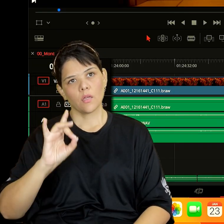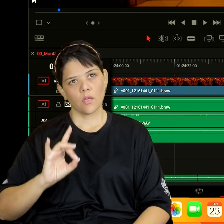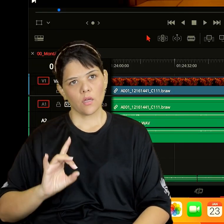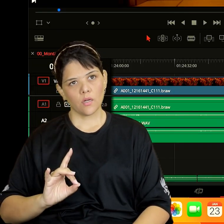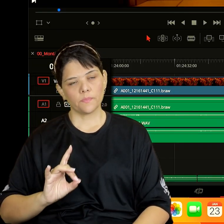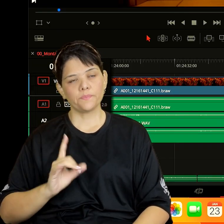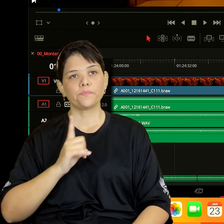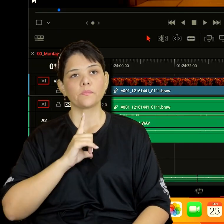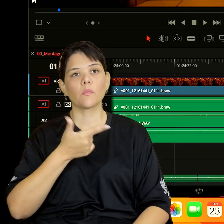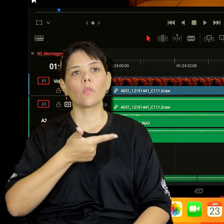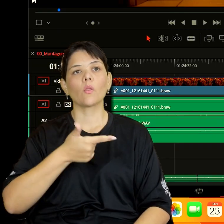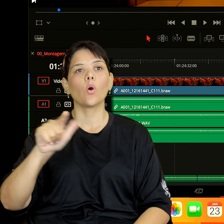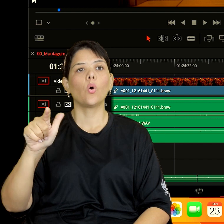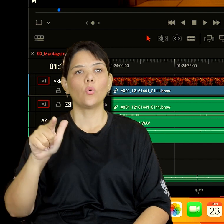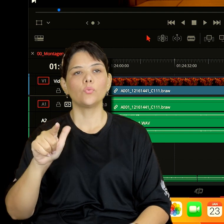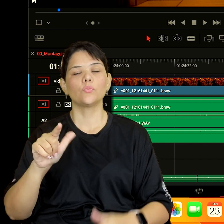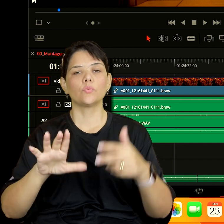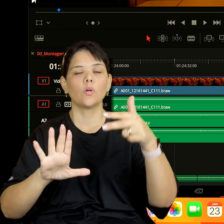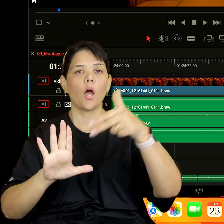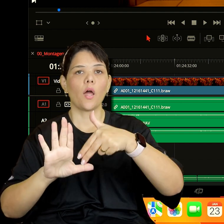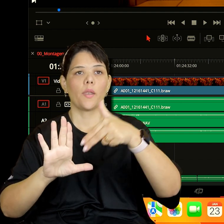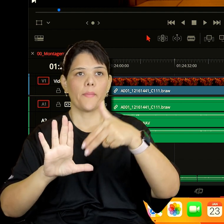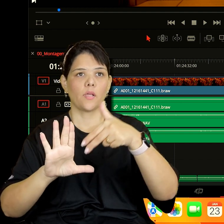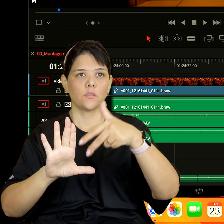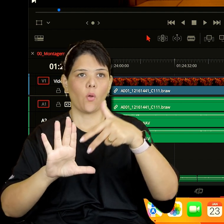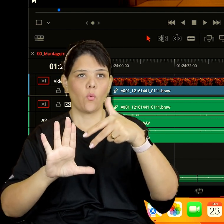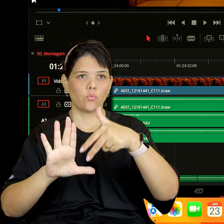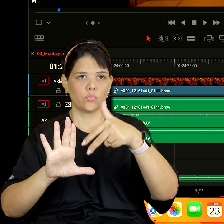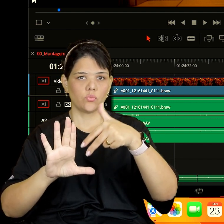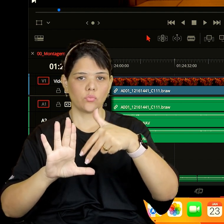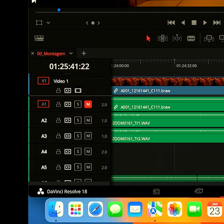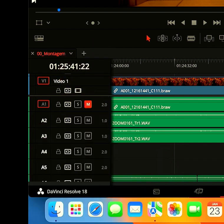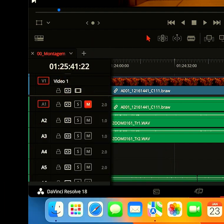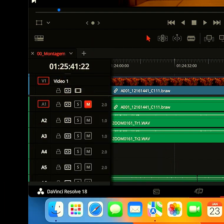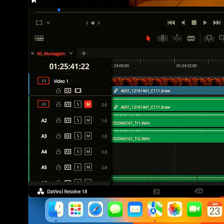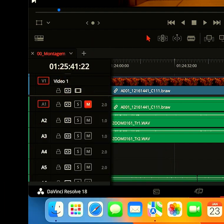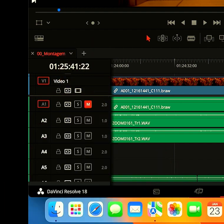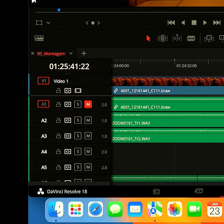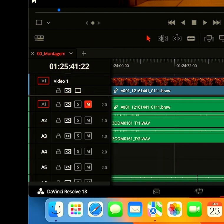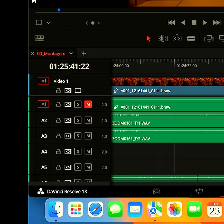trabalho, que é para outro estilo de editor fazer.